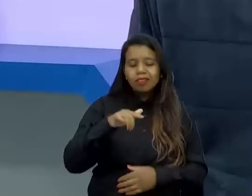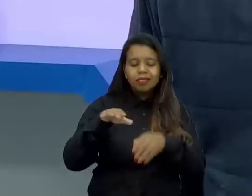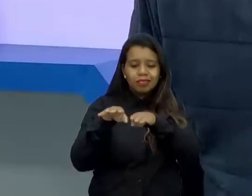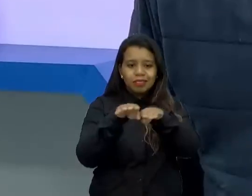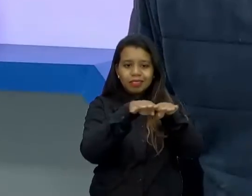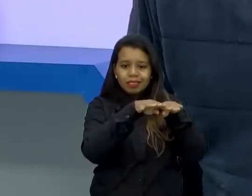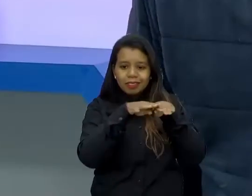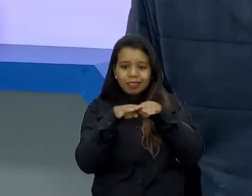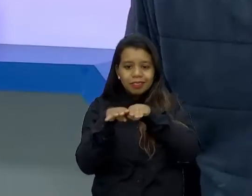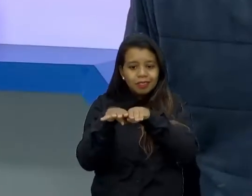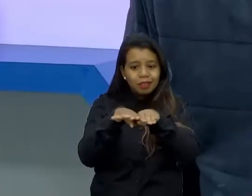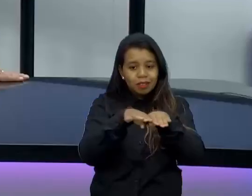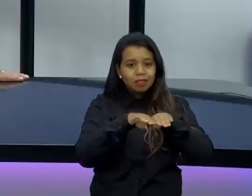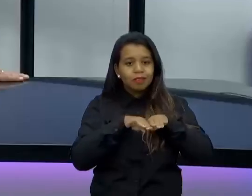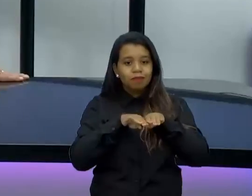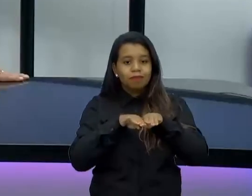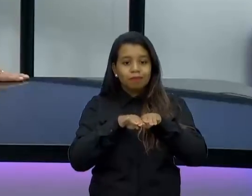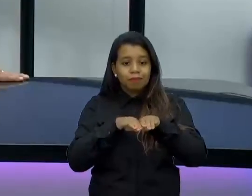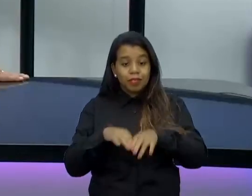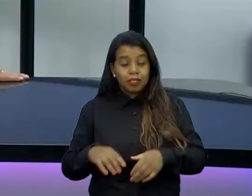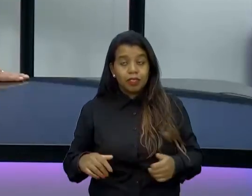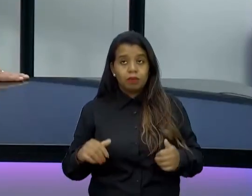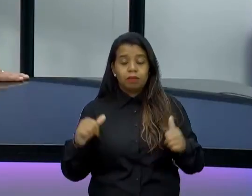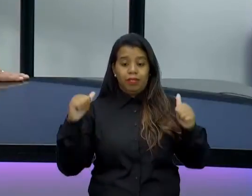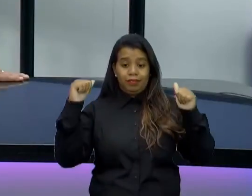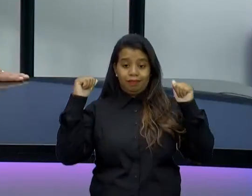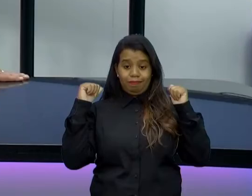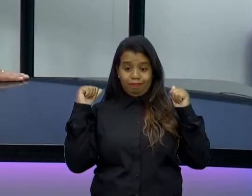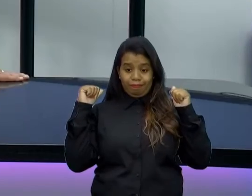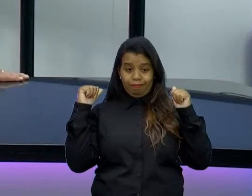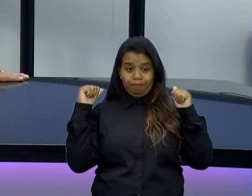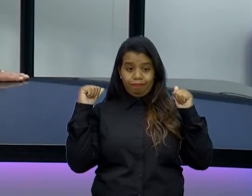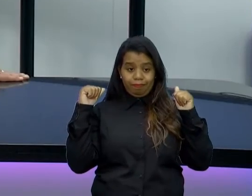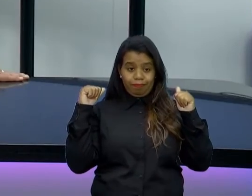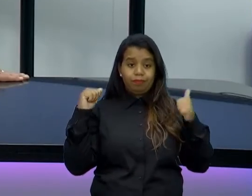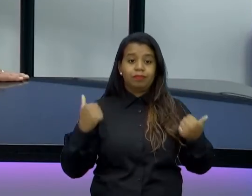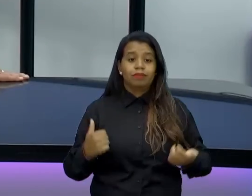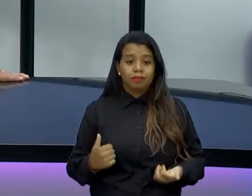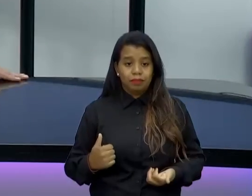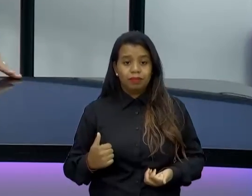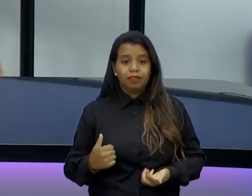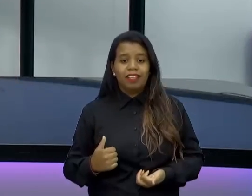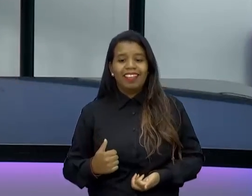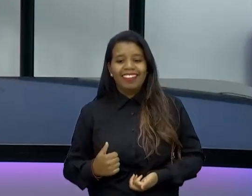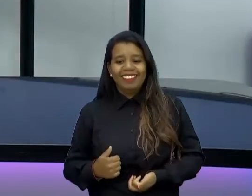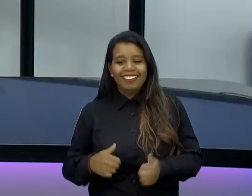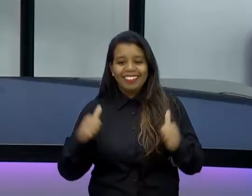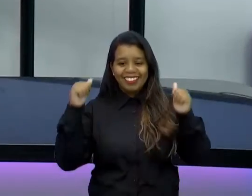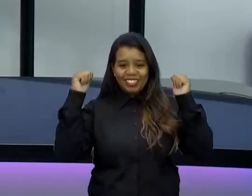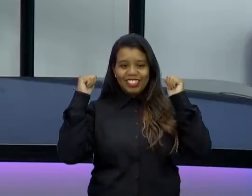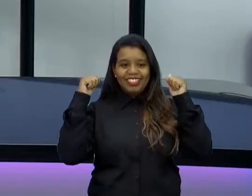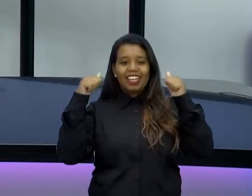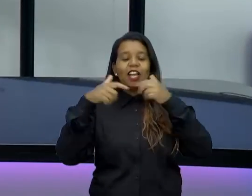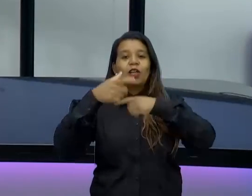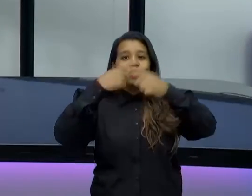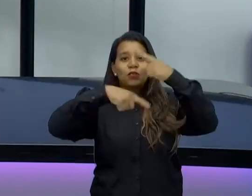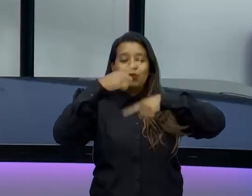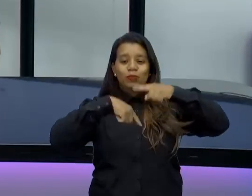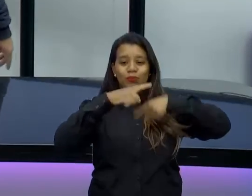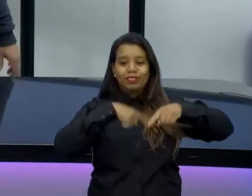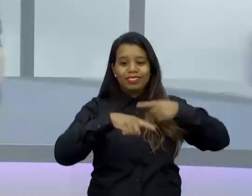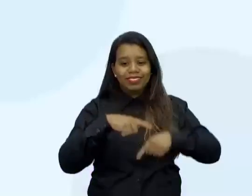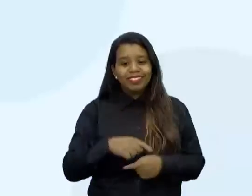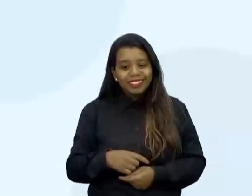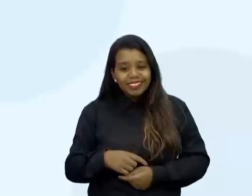equilibrada com as outras forças. Porque se você joga seu corpo para trás numa subida, você vai descer rolando, né? Agora eu quero chamar a atenção, está na tela